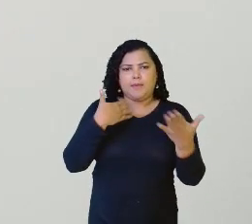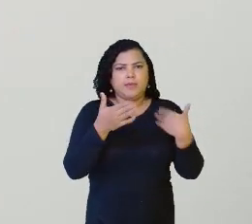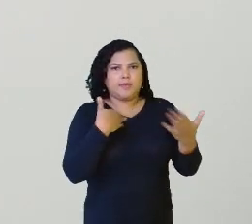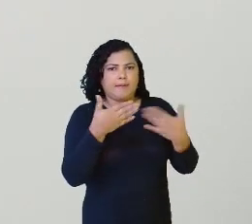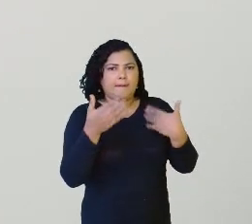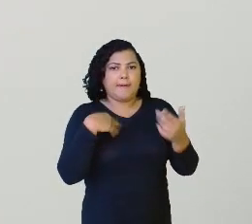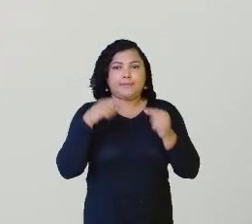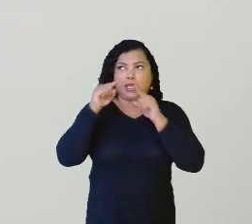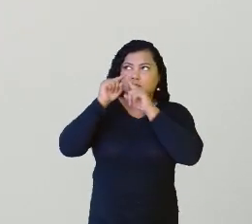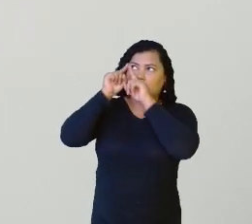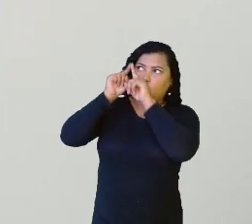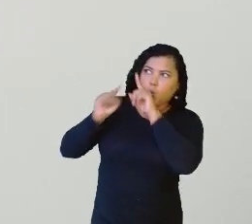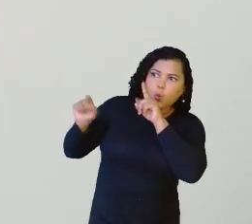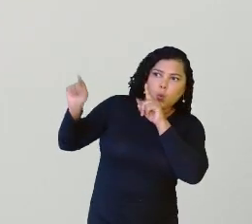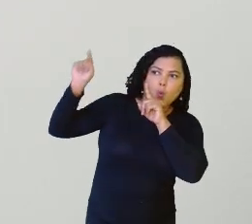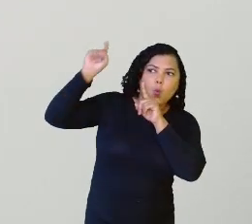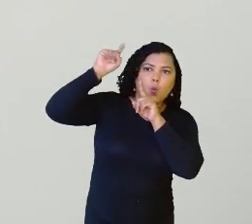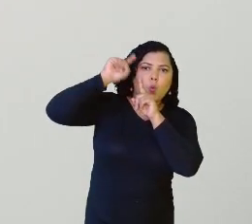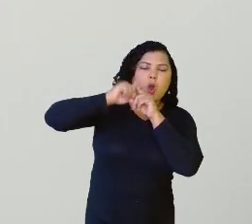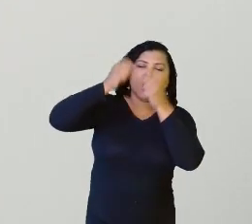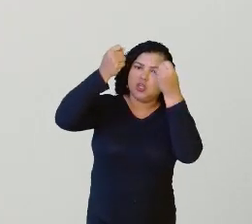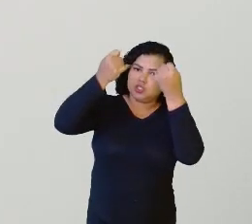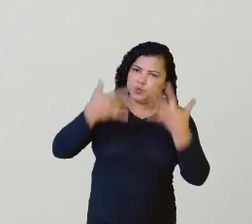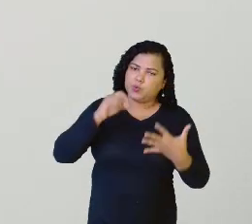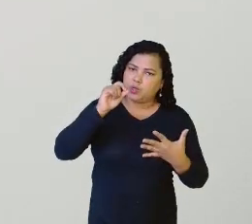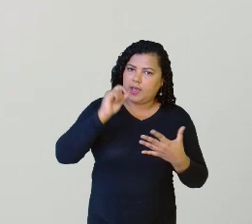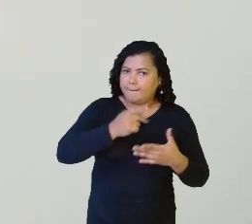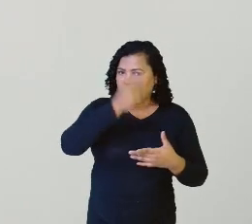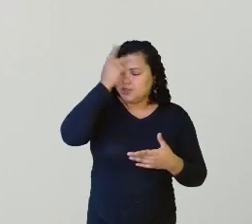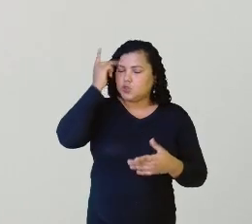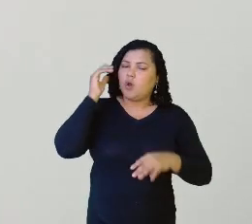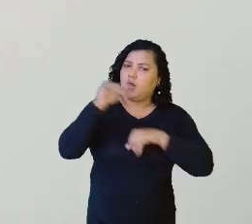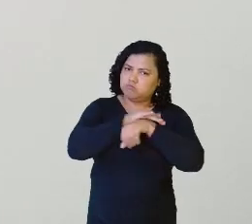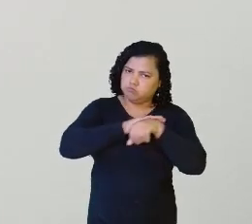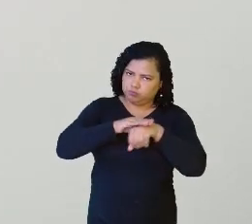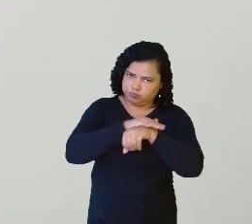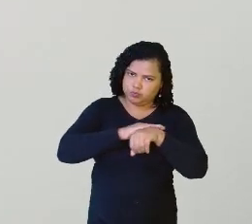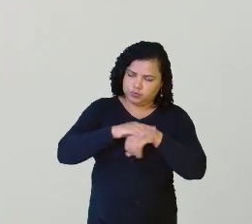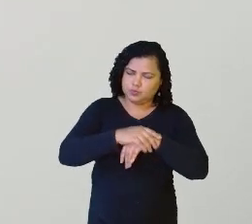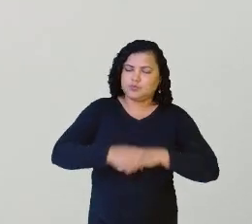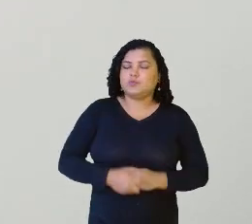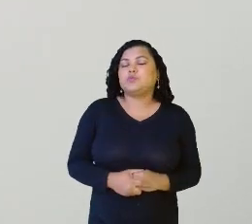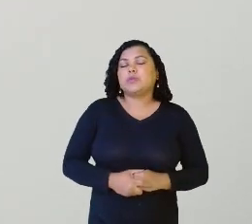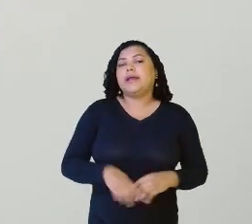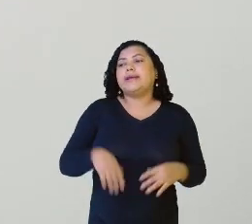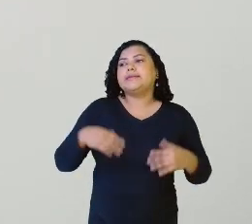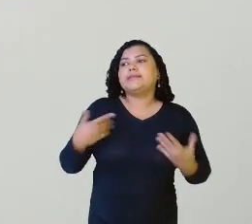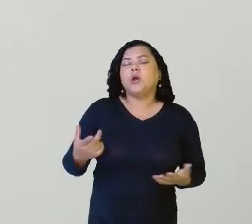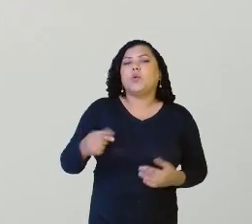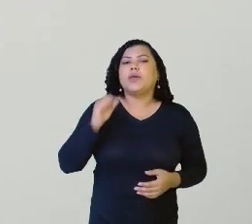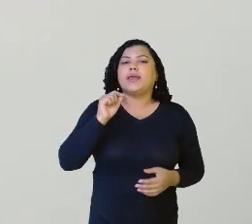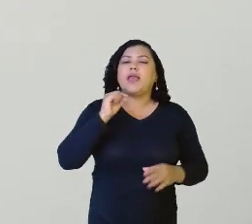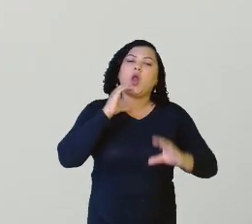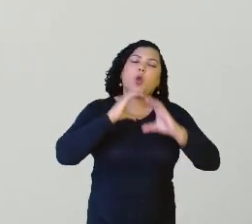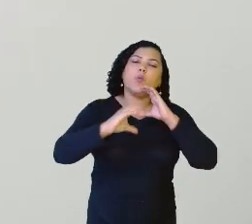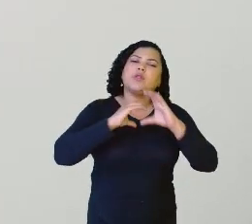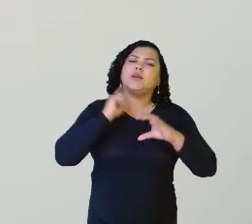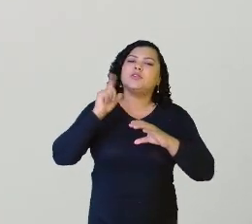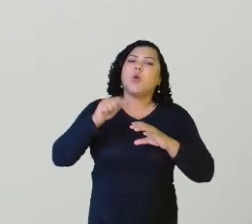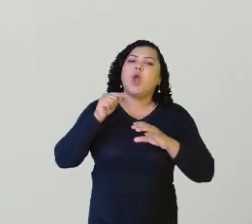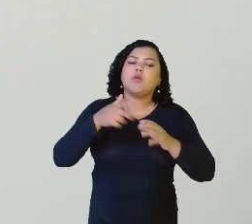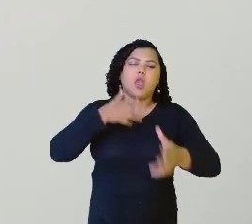balãozinho indica fala. Em outra aula a gente falou sobre isso. E aí, chamamos de comunicação a transmissão de